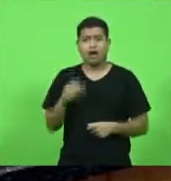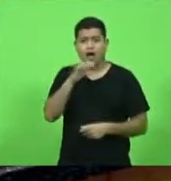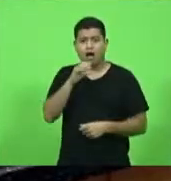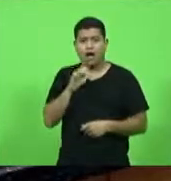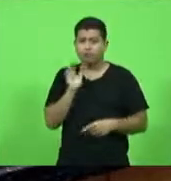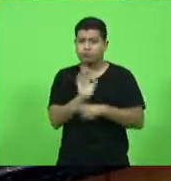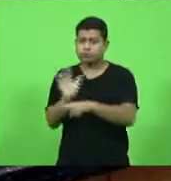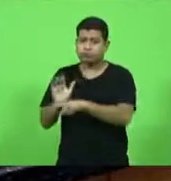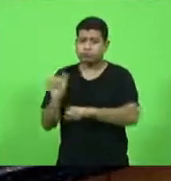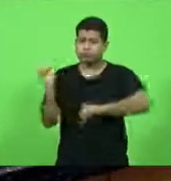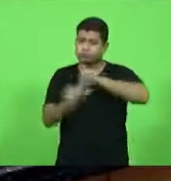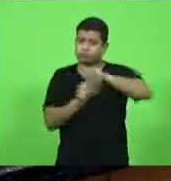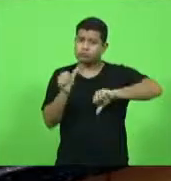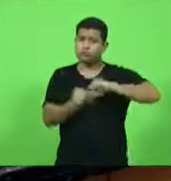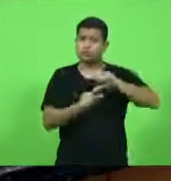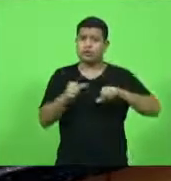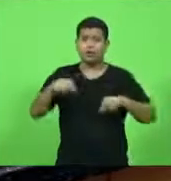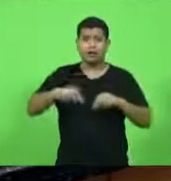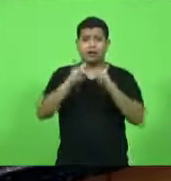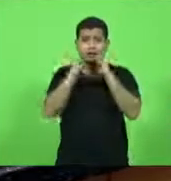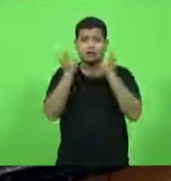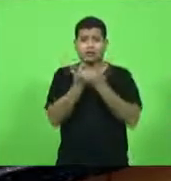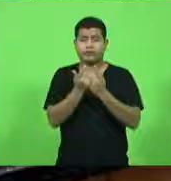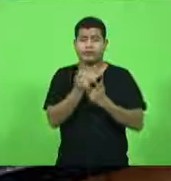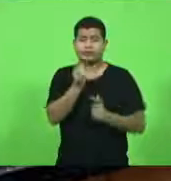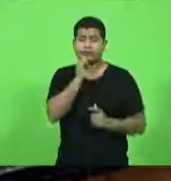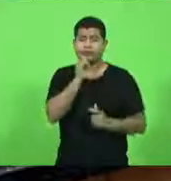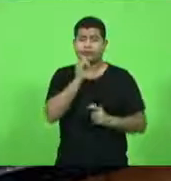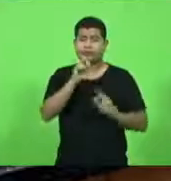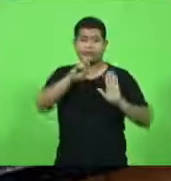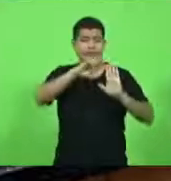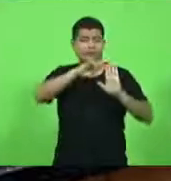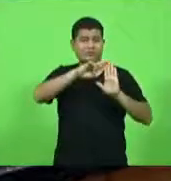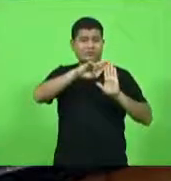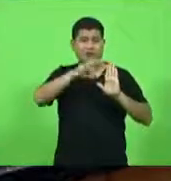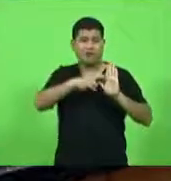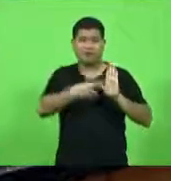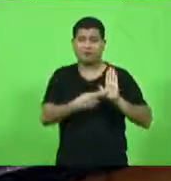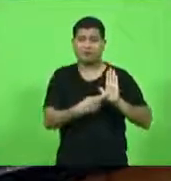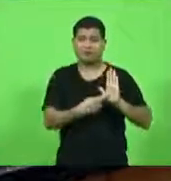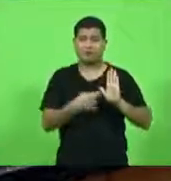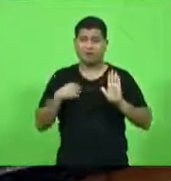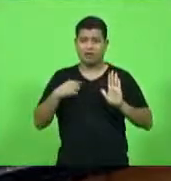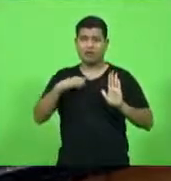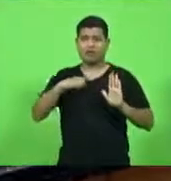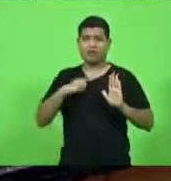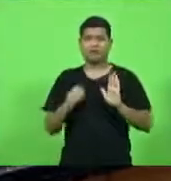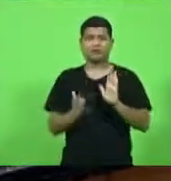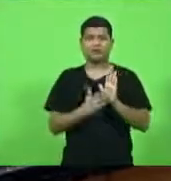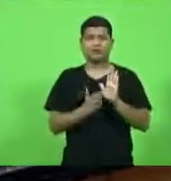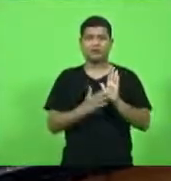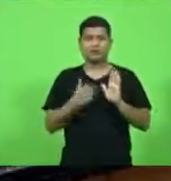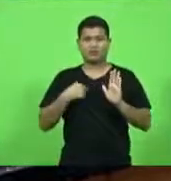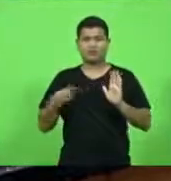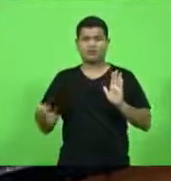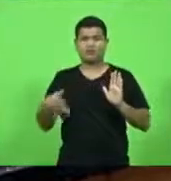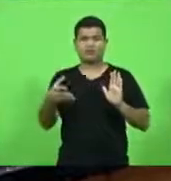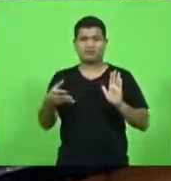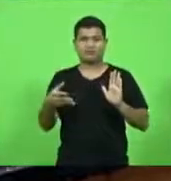Quero falar exclusivamente do regimento. Trouxe até o meu regimento aqui, meu regimento está novinho.